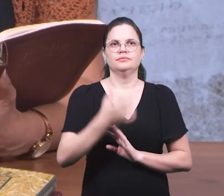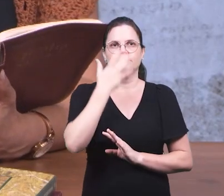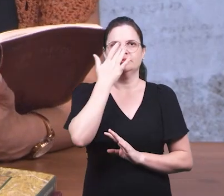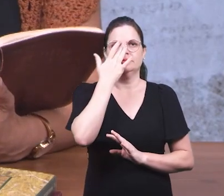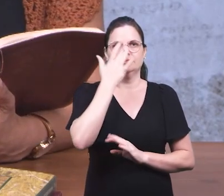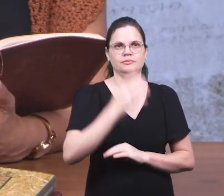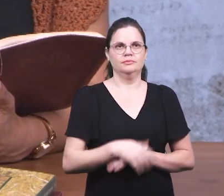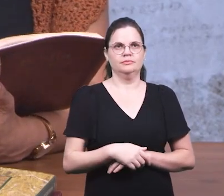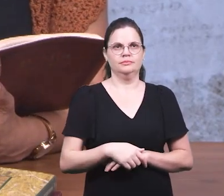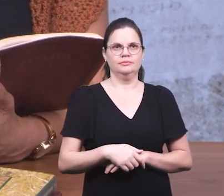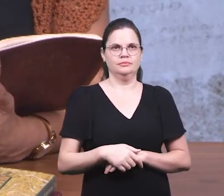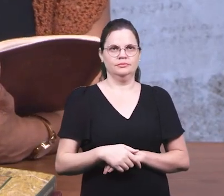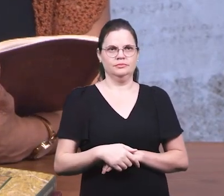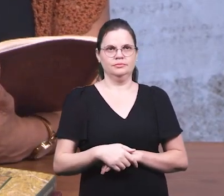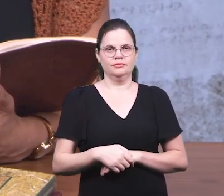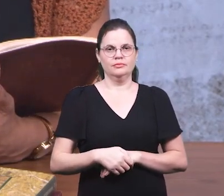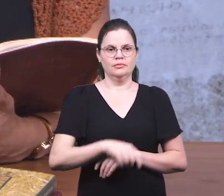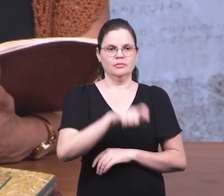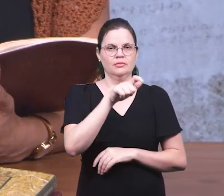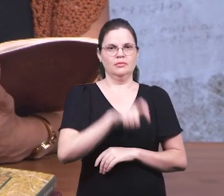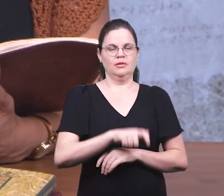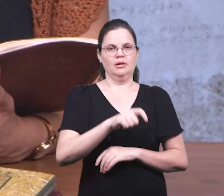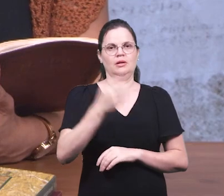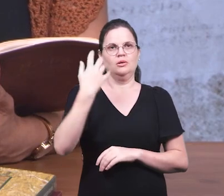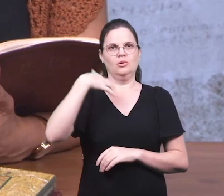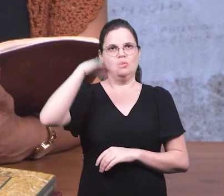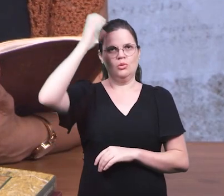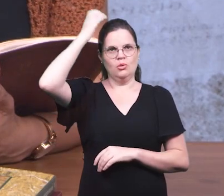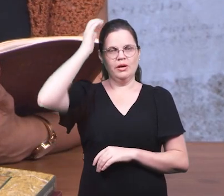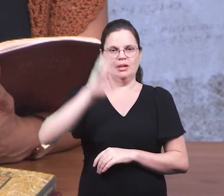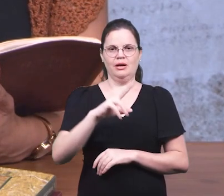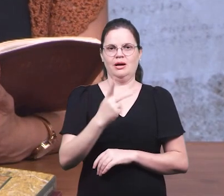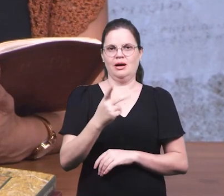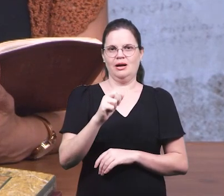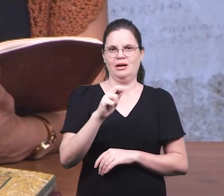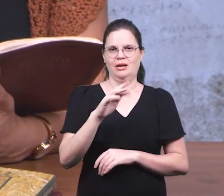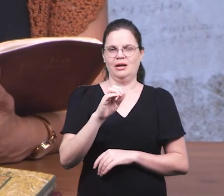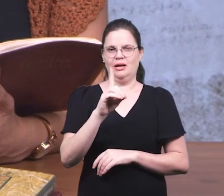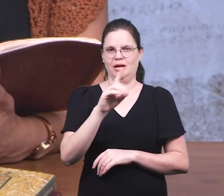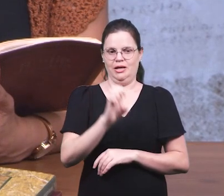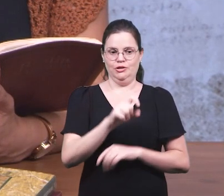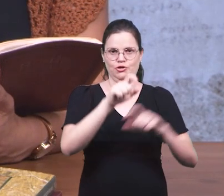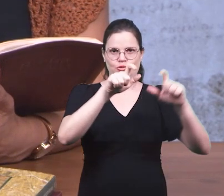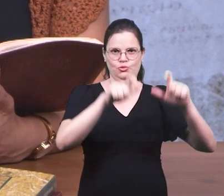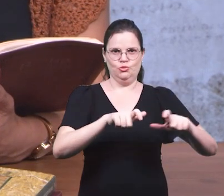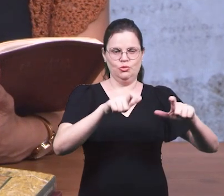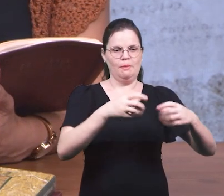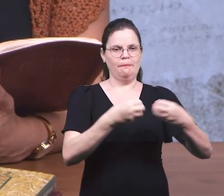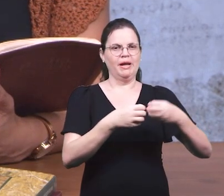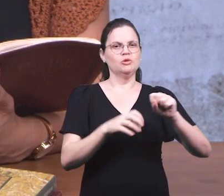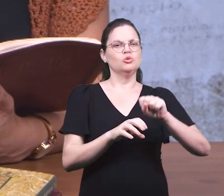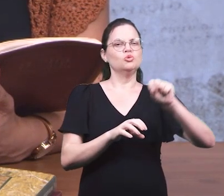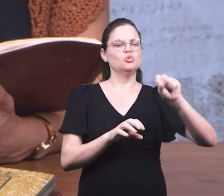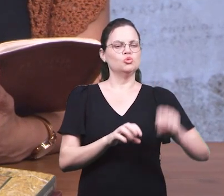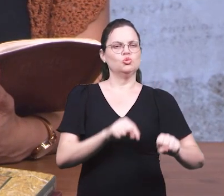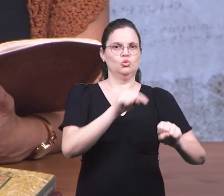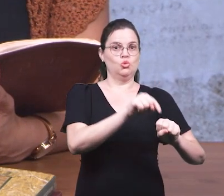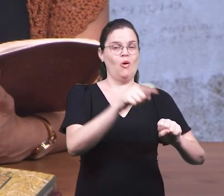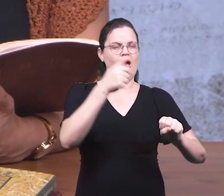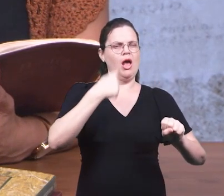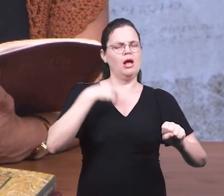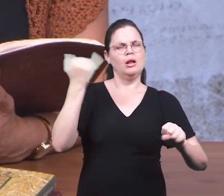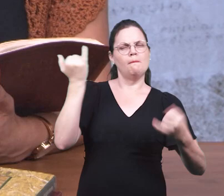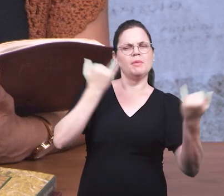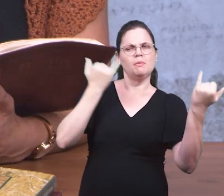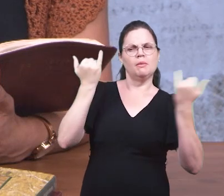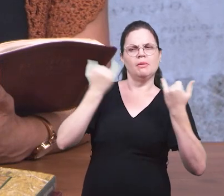Ouvindo o cananeu, o rei de Arade, que habitava para a banda do sul, que Israel vinha